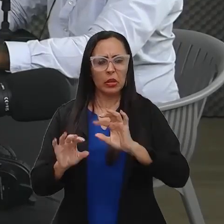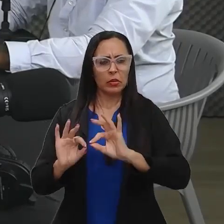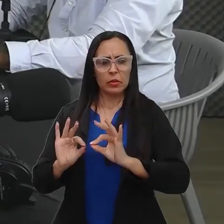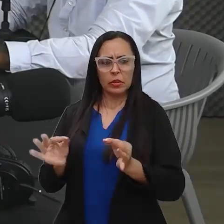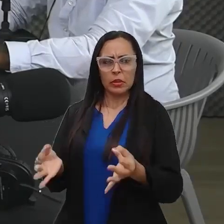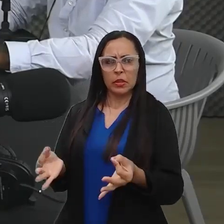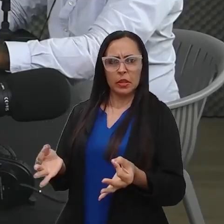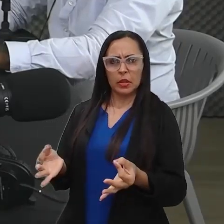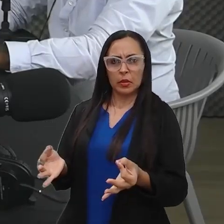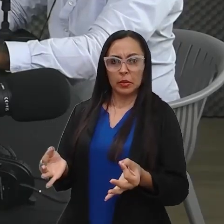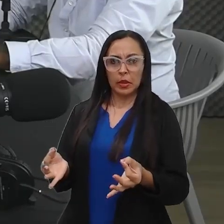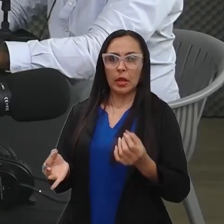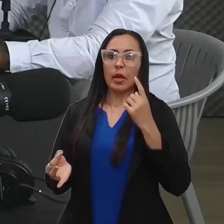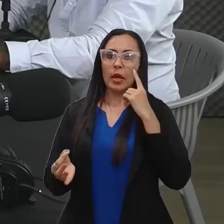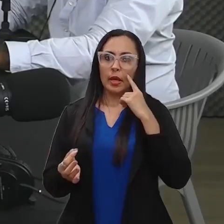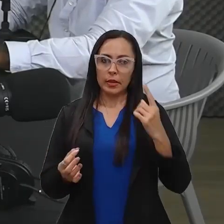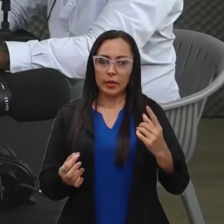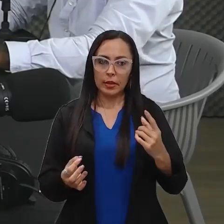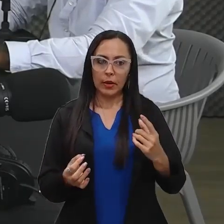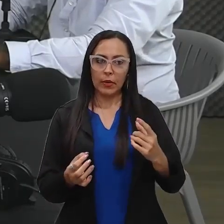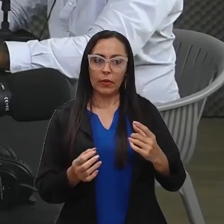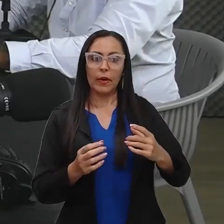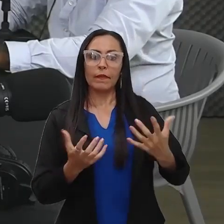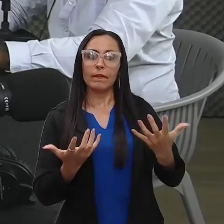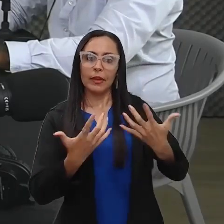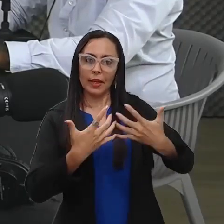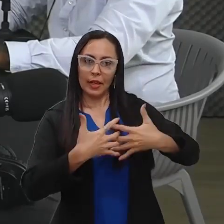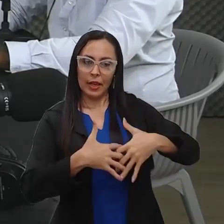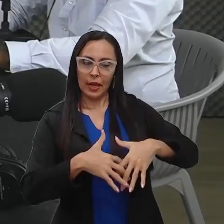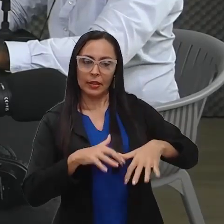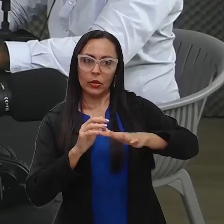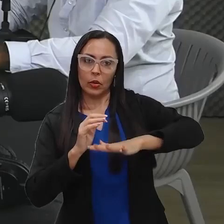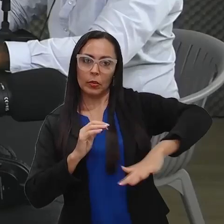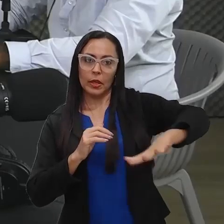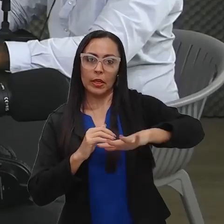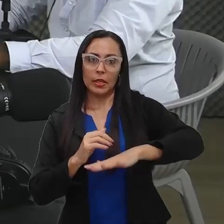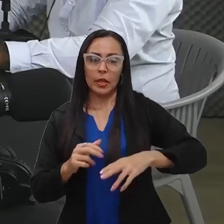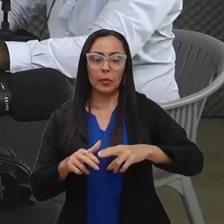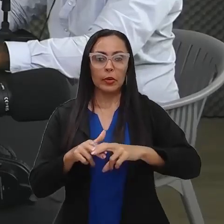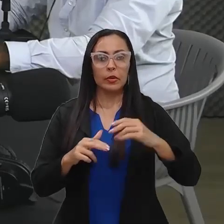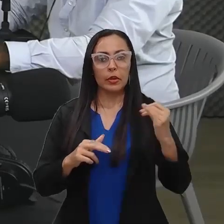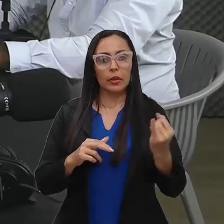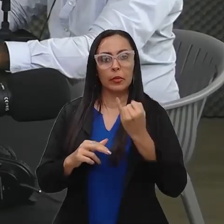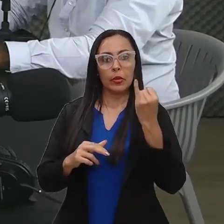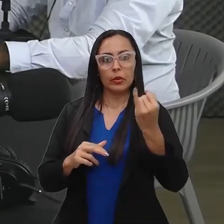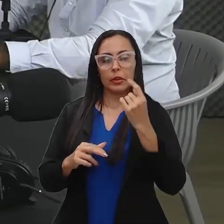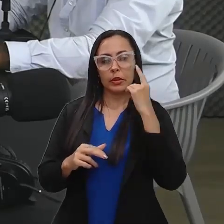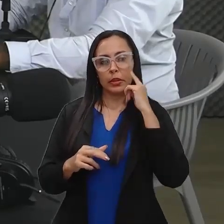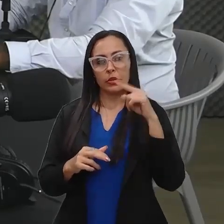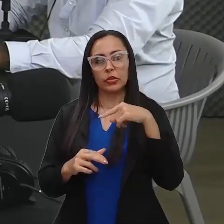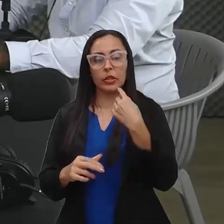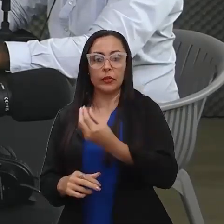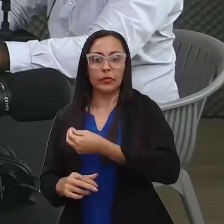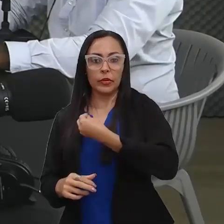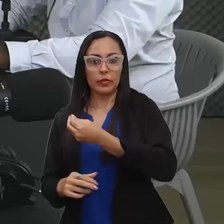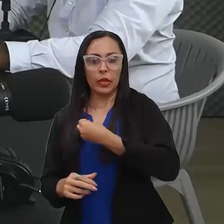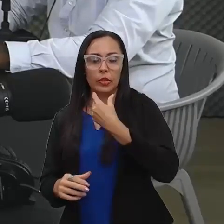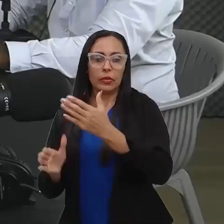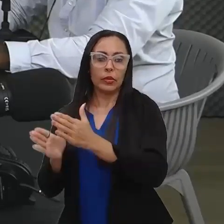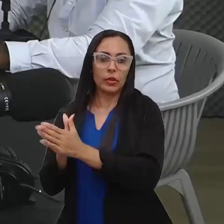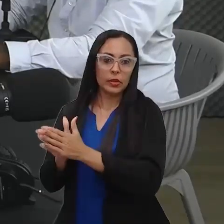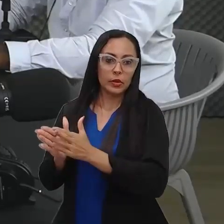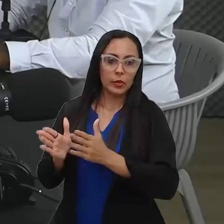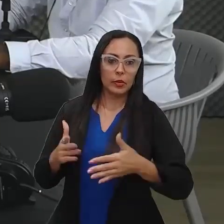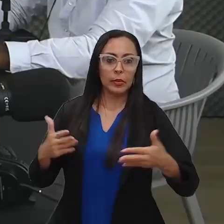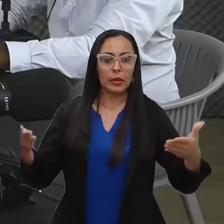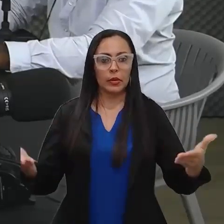né? É uma coisa complexa, por isso que é importante que a gente sempre esteja, inclusive, vivendo esses momentos